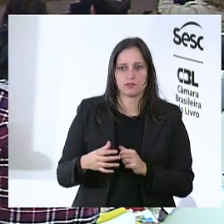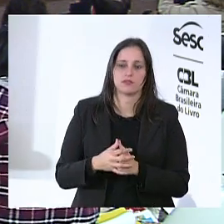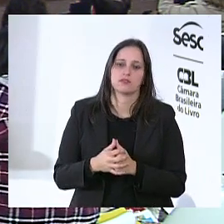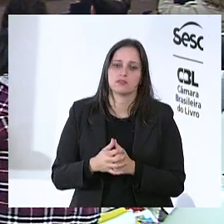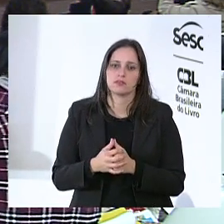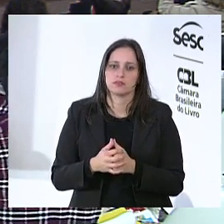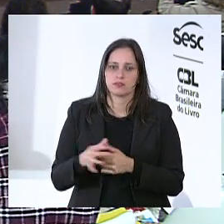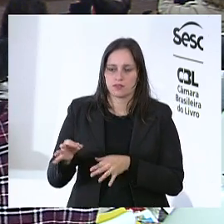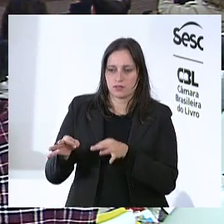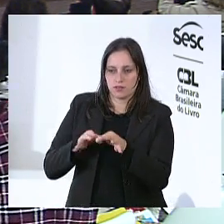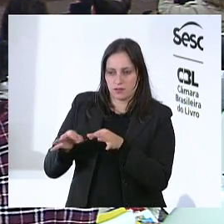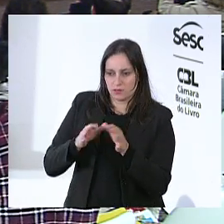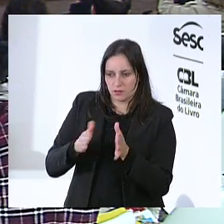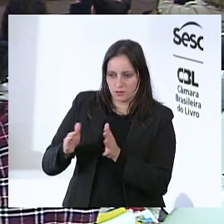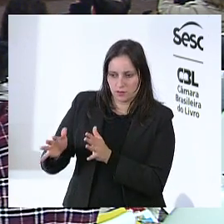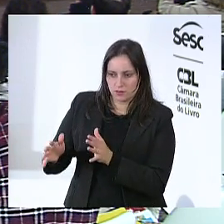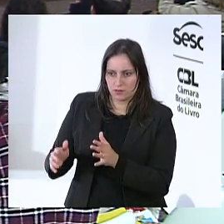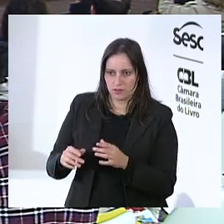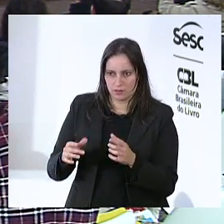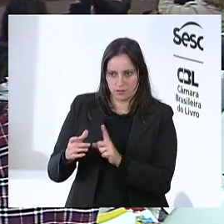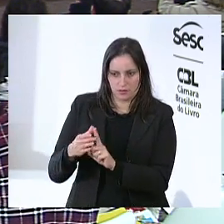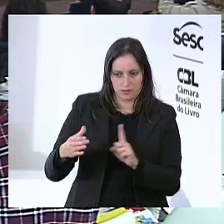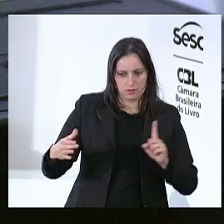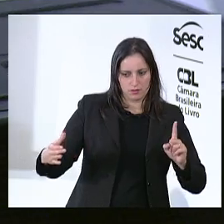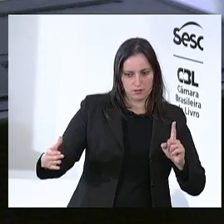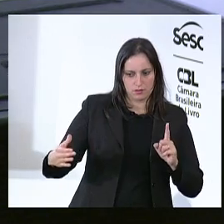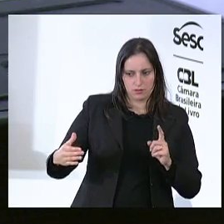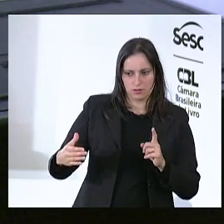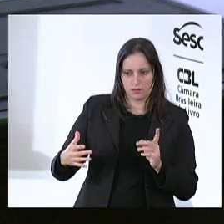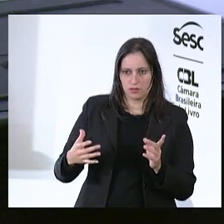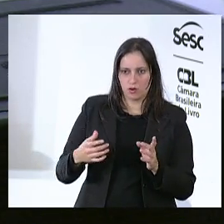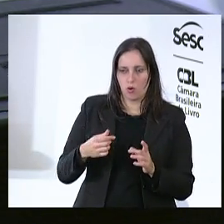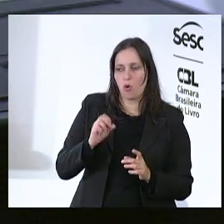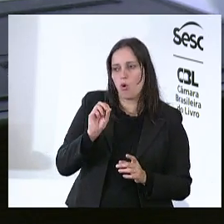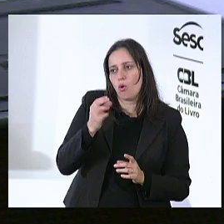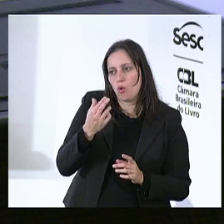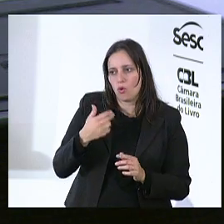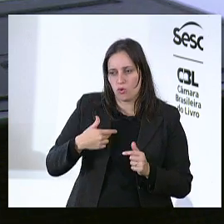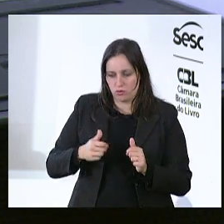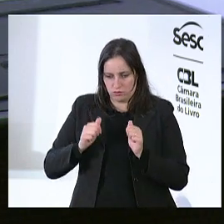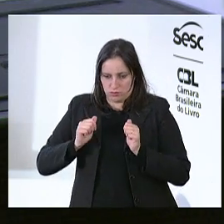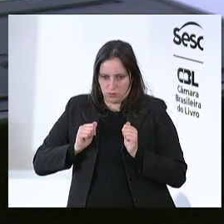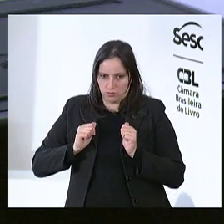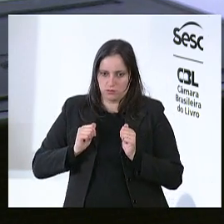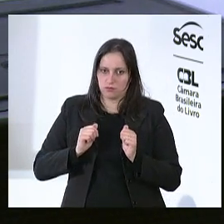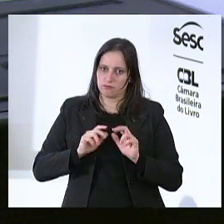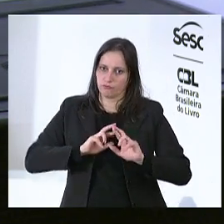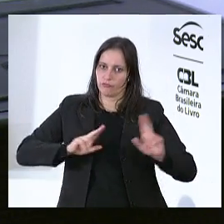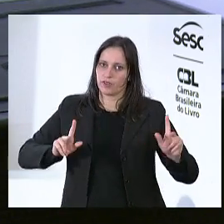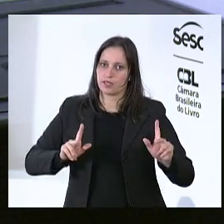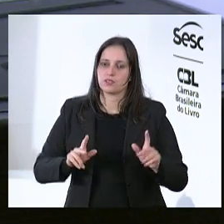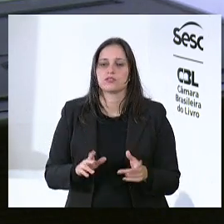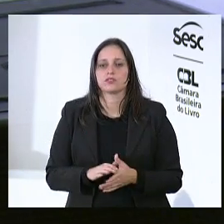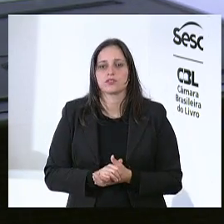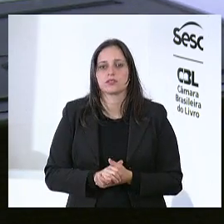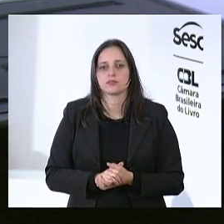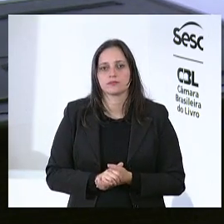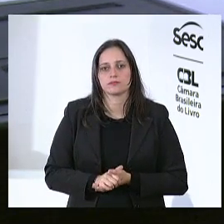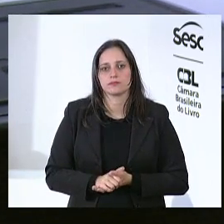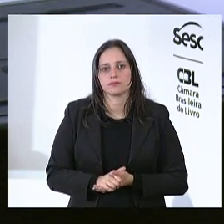processo histórico, não quer dizer que você está sendo neutro, não é isso, politicamente, ideologicamente, a gente sempre tem uma posição, sempre,